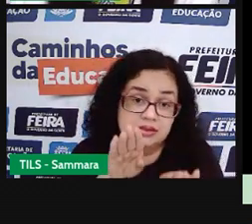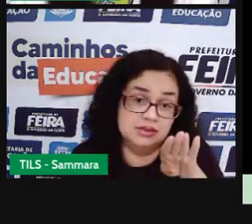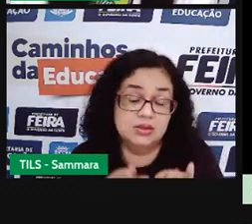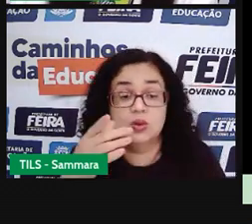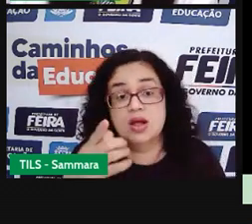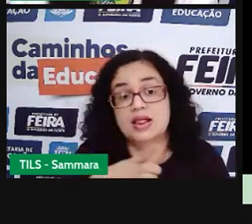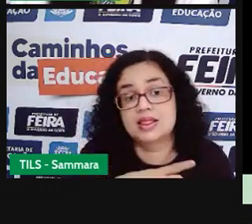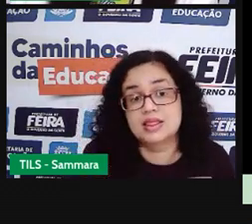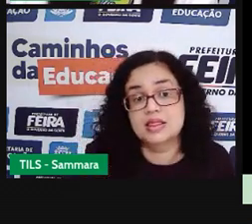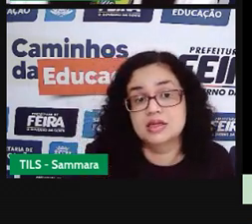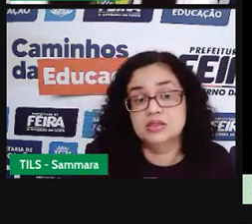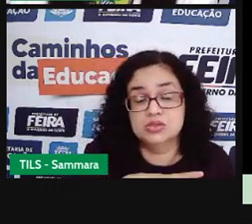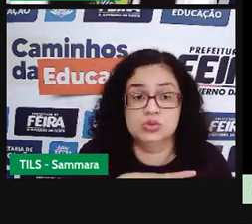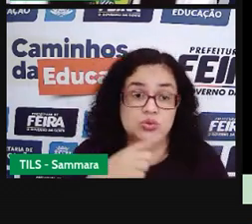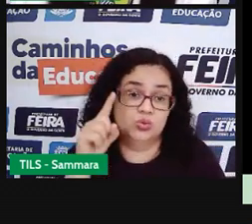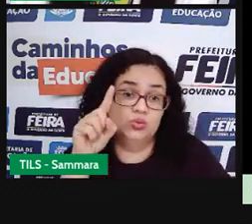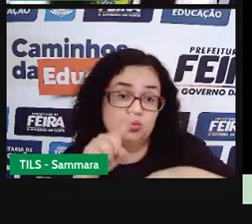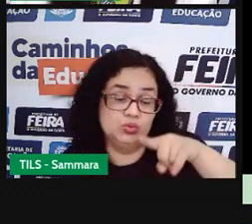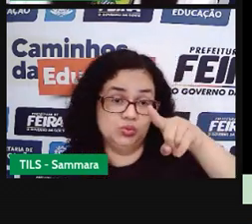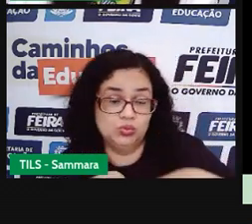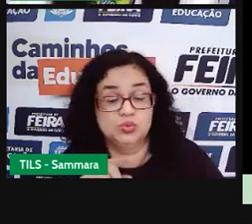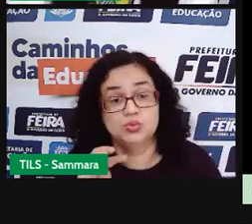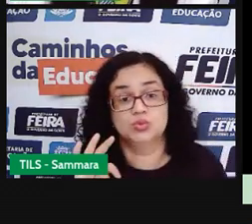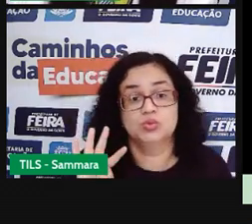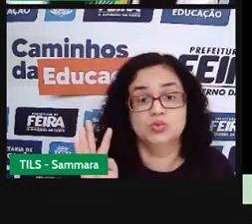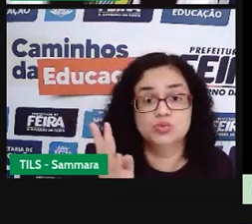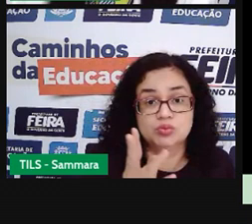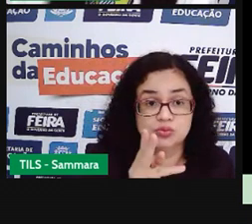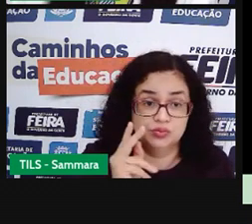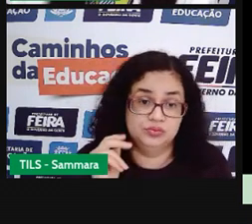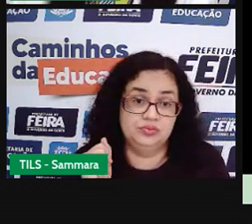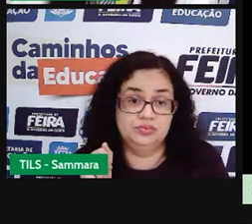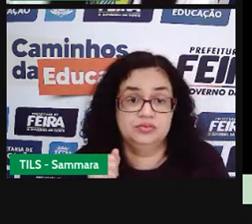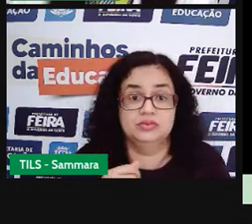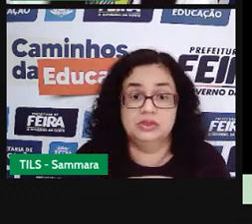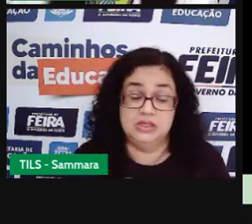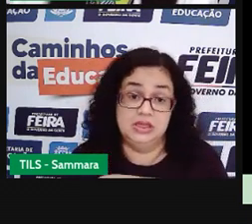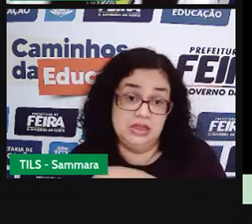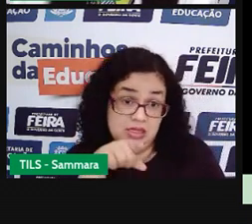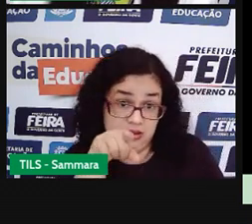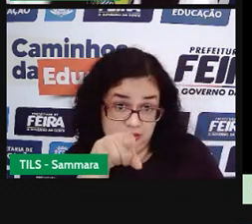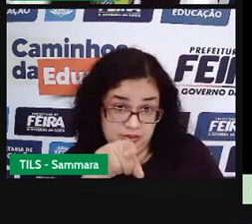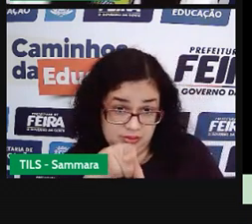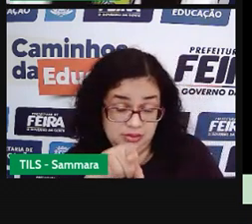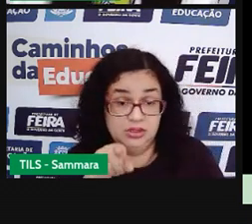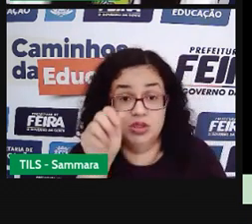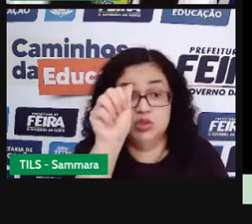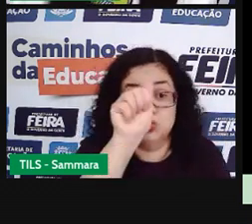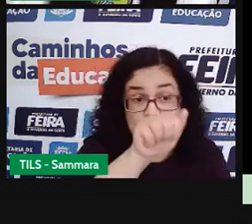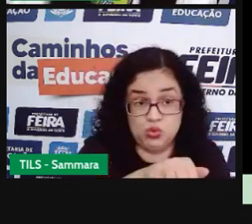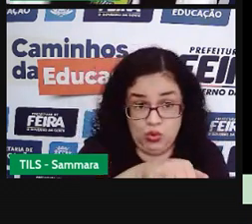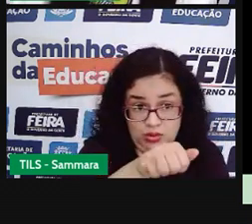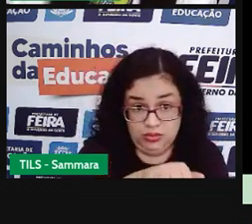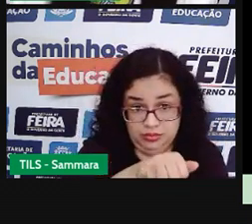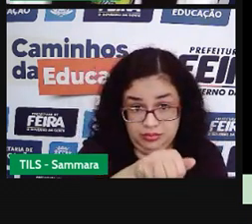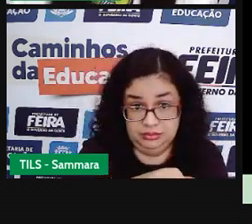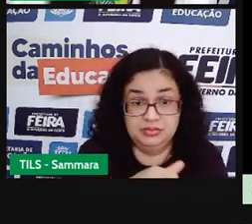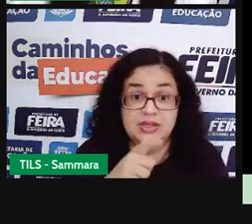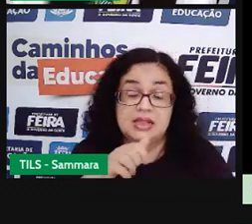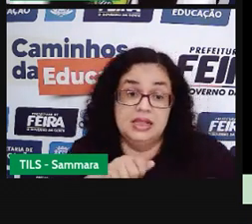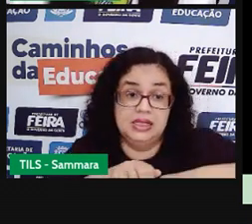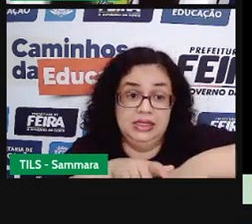composição dos objetos e de tudo que nos rodeiam podem aparecer aí no estado sólido